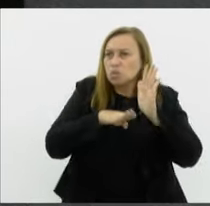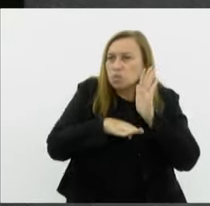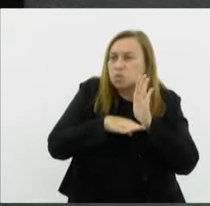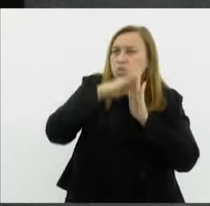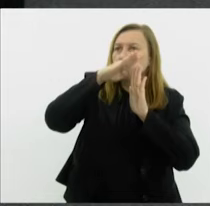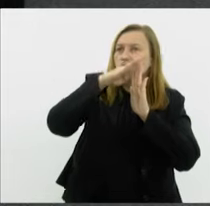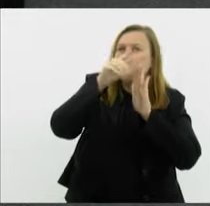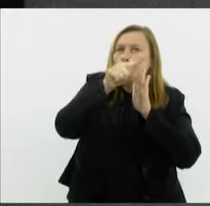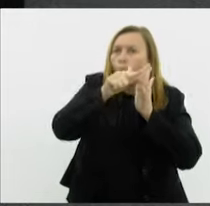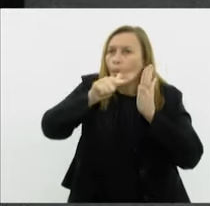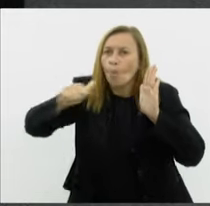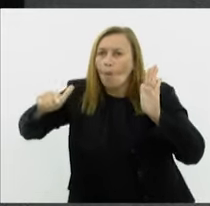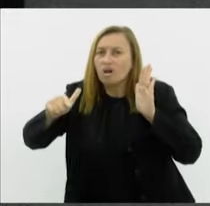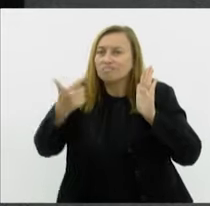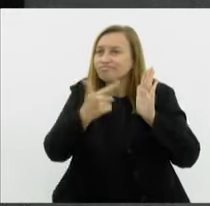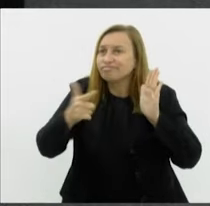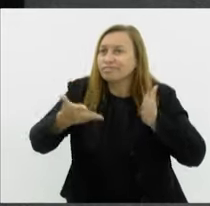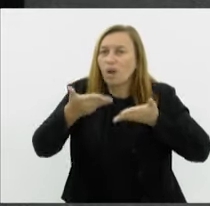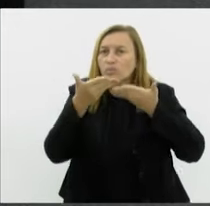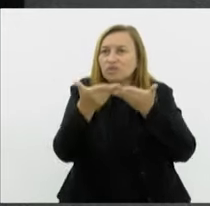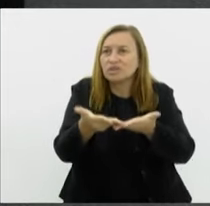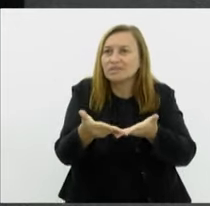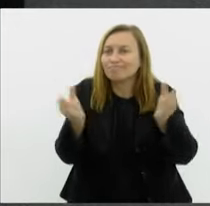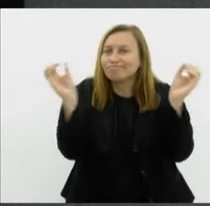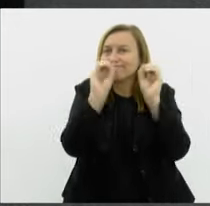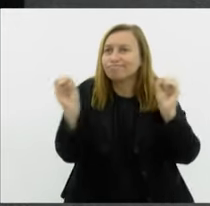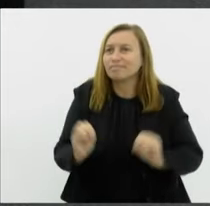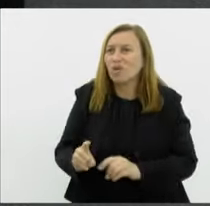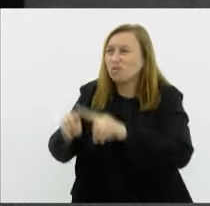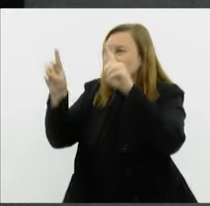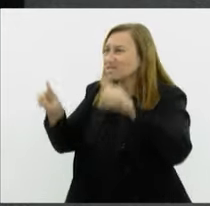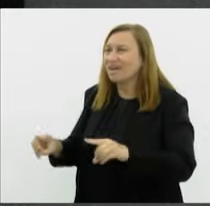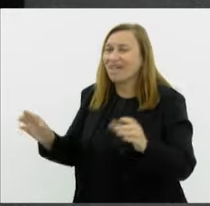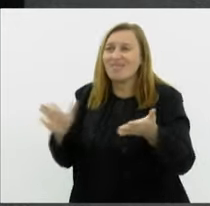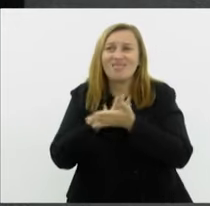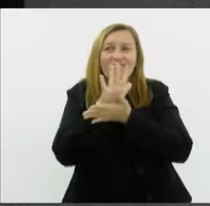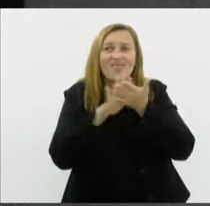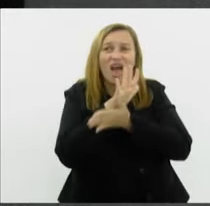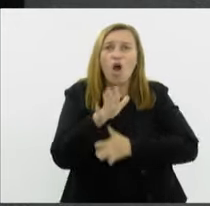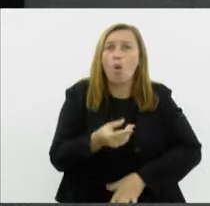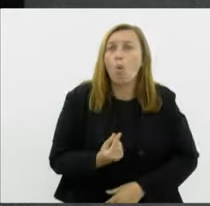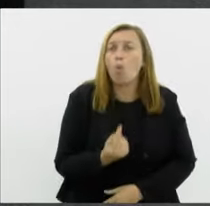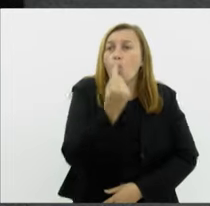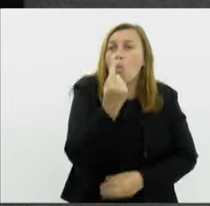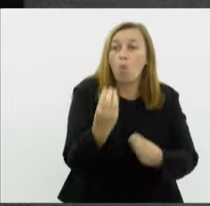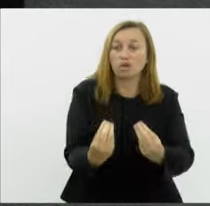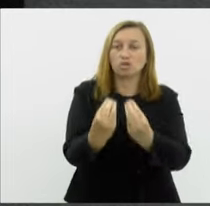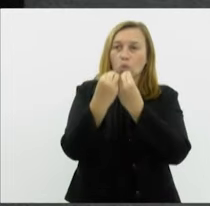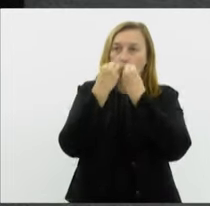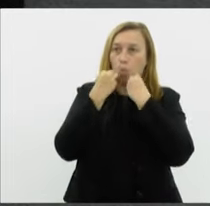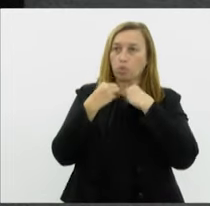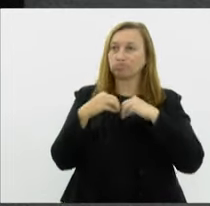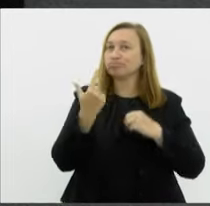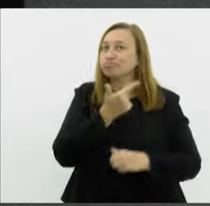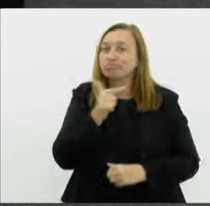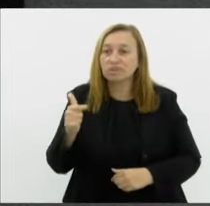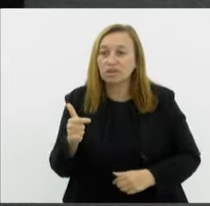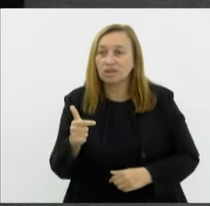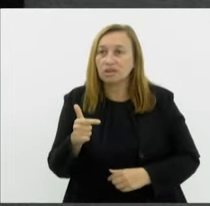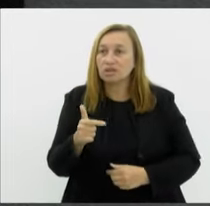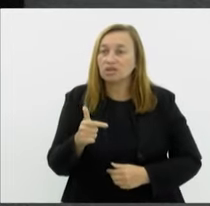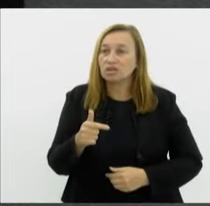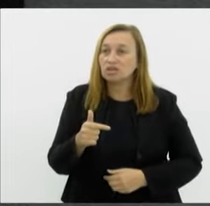porque também não tem nada para oferecer, nem a funcionário, nem a deputado que queira comer um sanduíche. Nem um sanduíche tem isso.